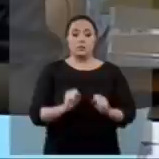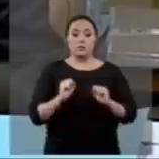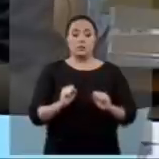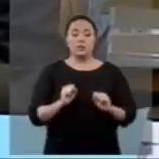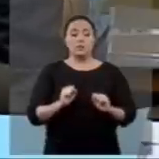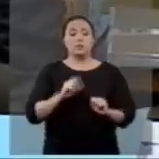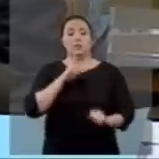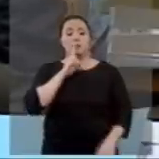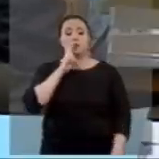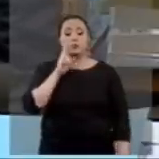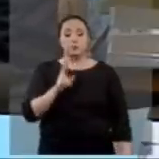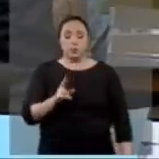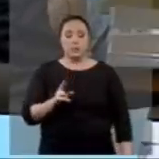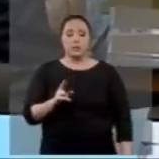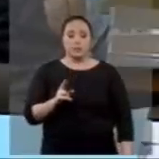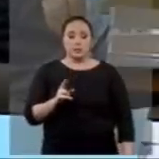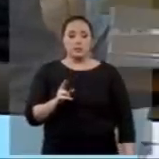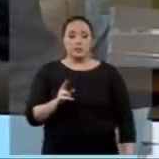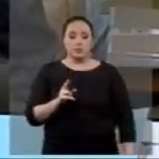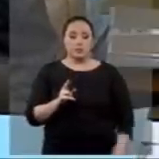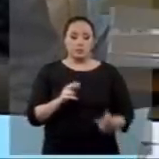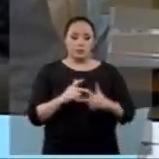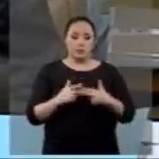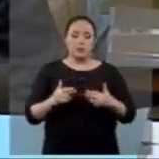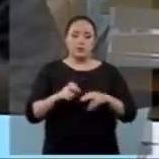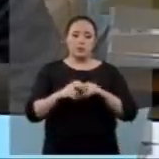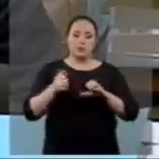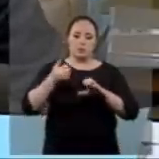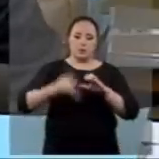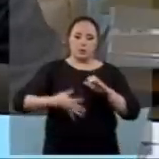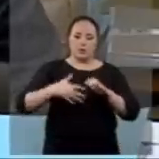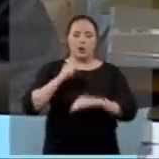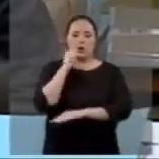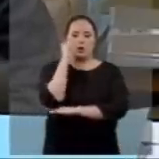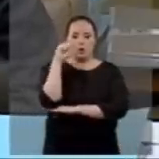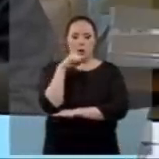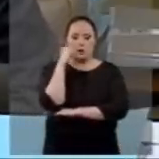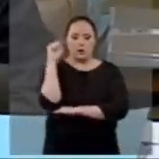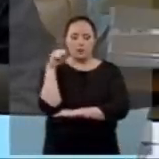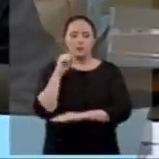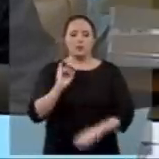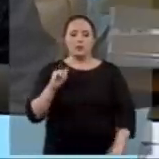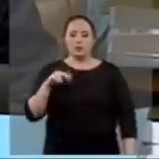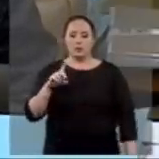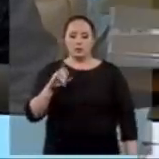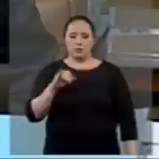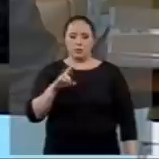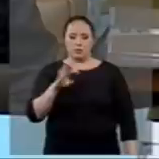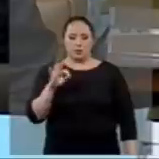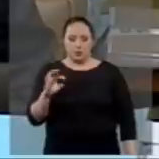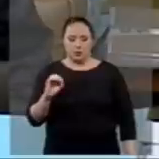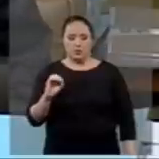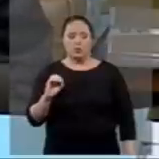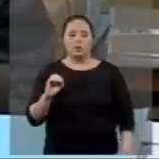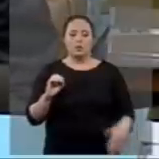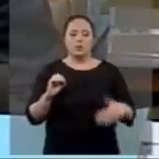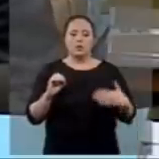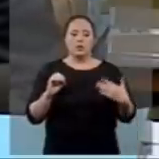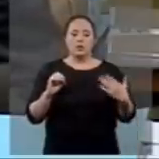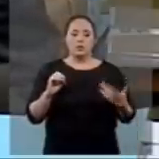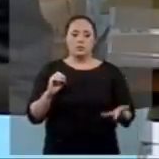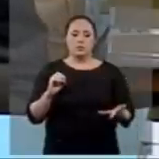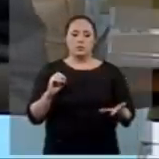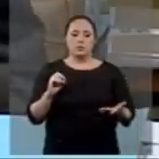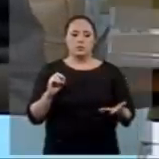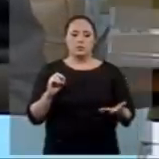poderia resultar em decorrência do caráter gravoso e indireto da coerção utilizada pelo Estado,